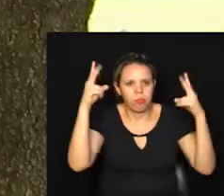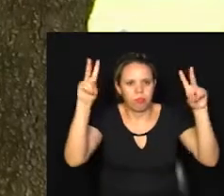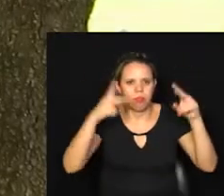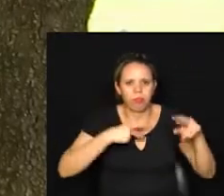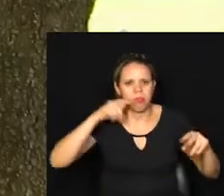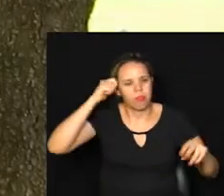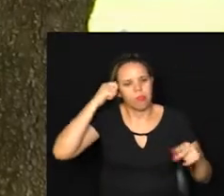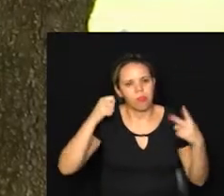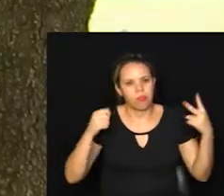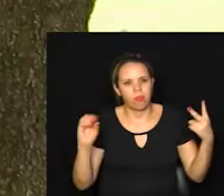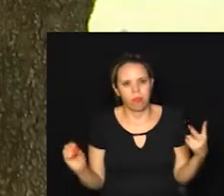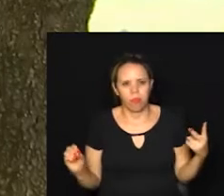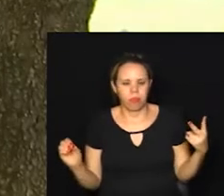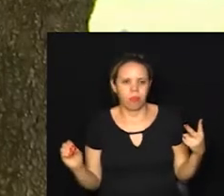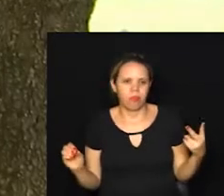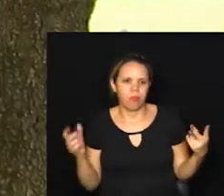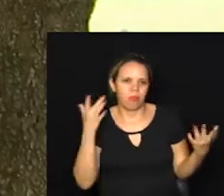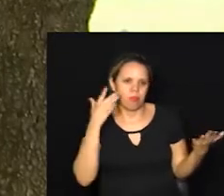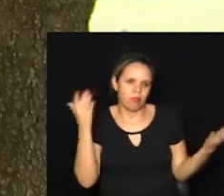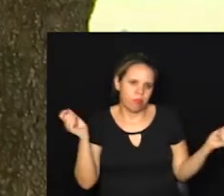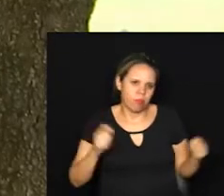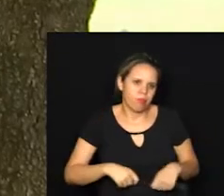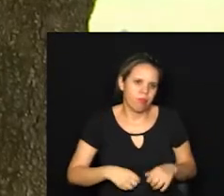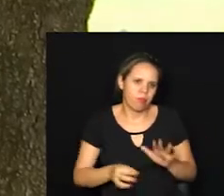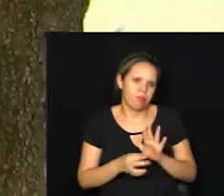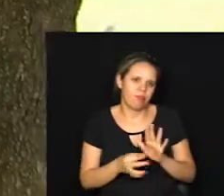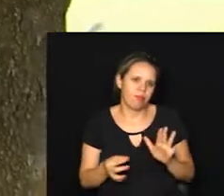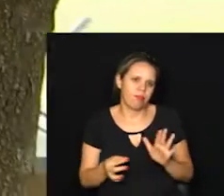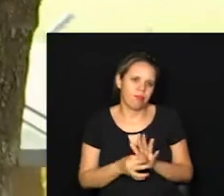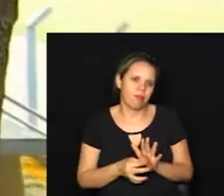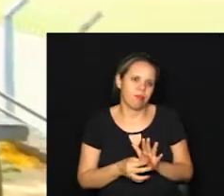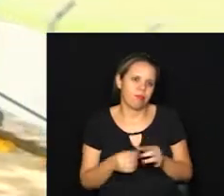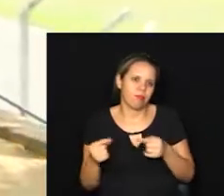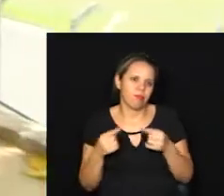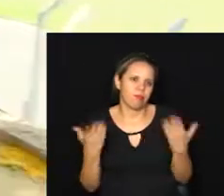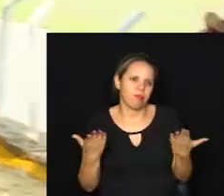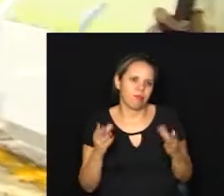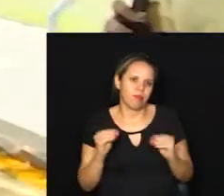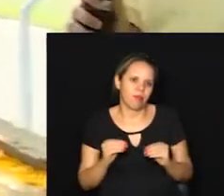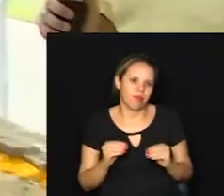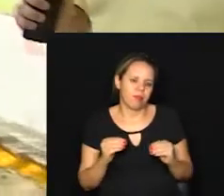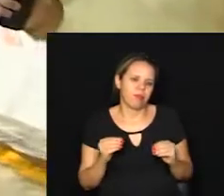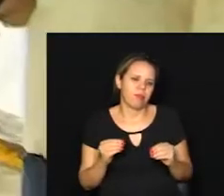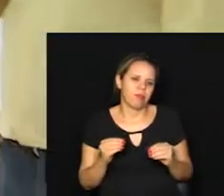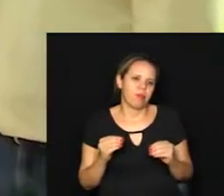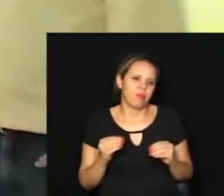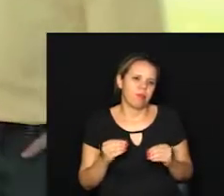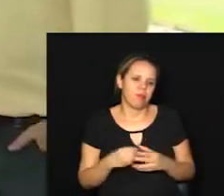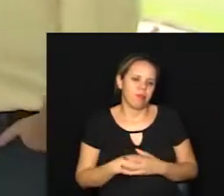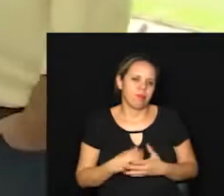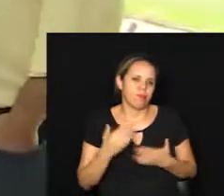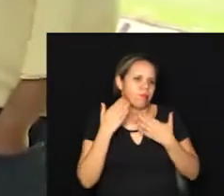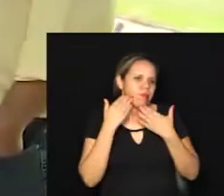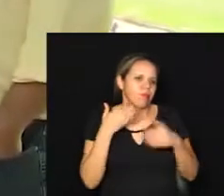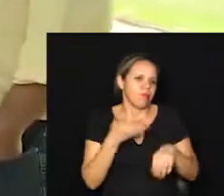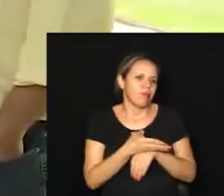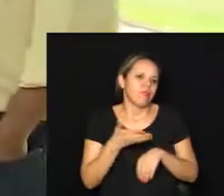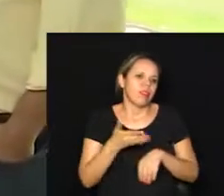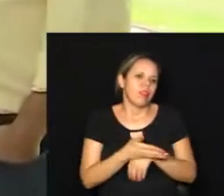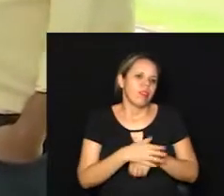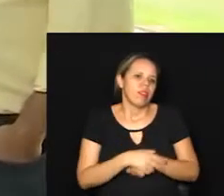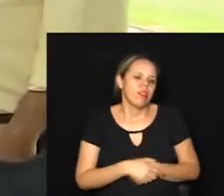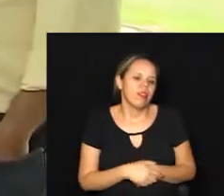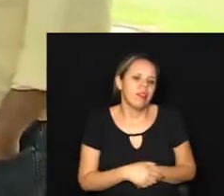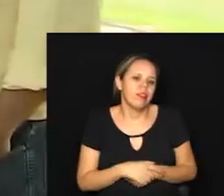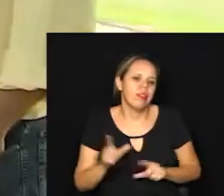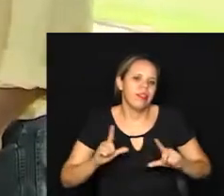por 2-0. Então acho que hoje seria um bom palpite para o derby desta noite. Vitória da Ponte por 2-0. Muito obrigado pela sua participação